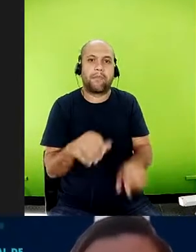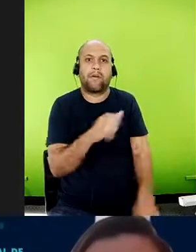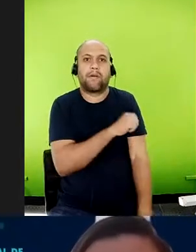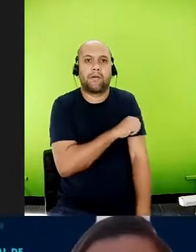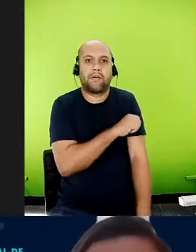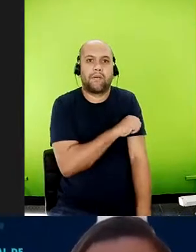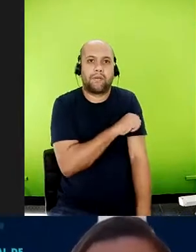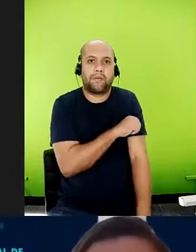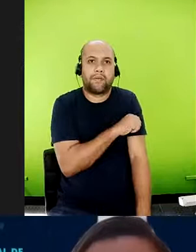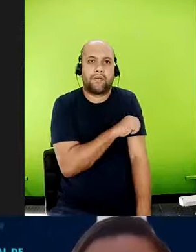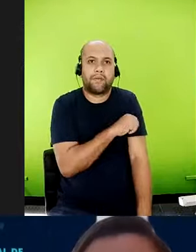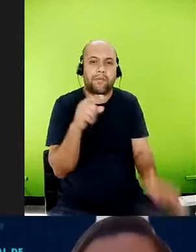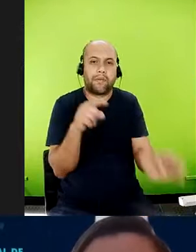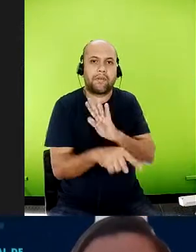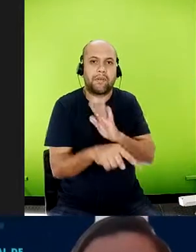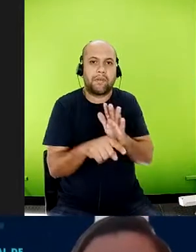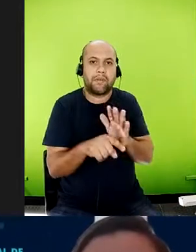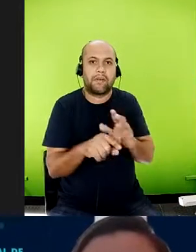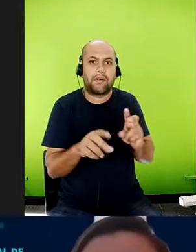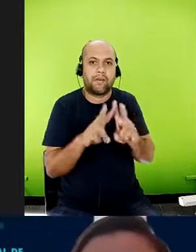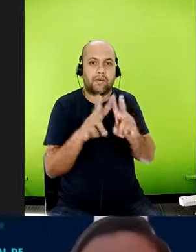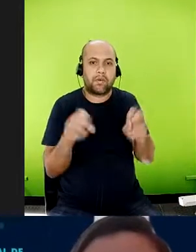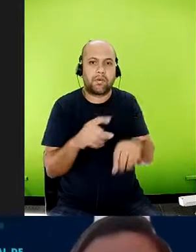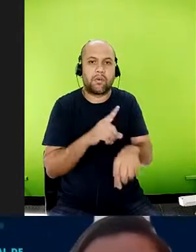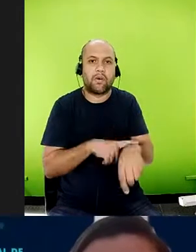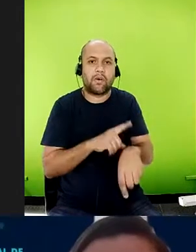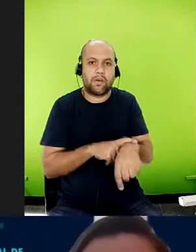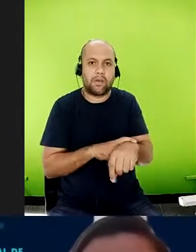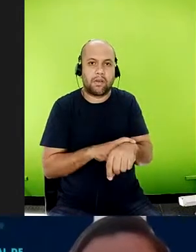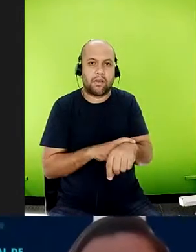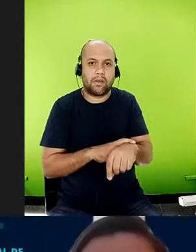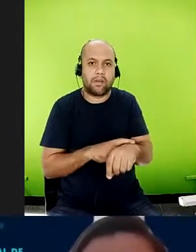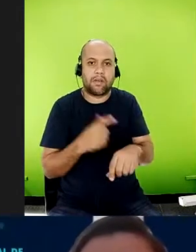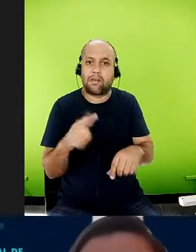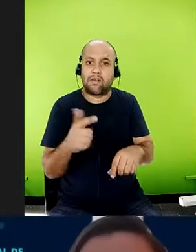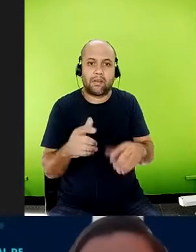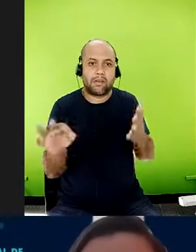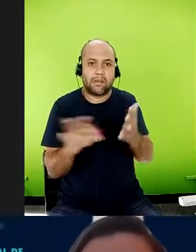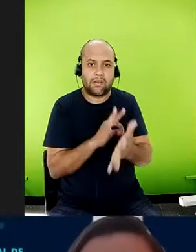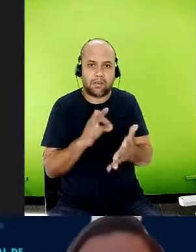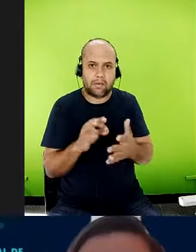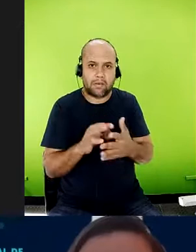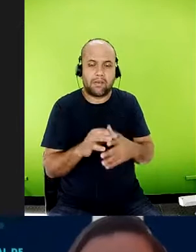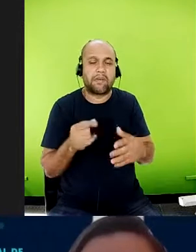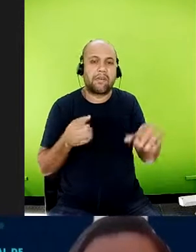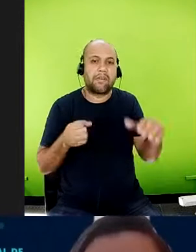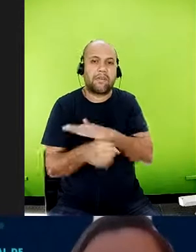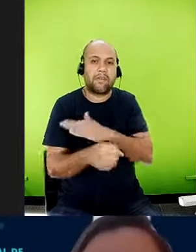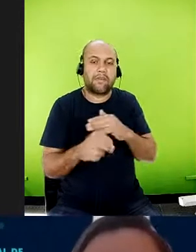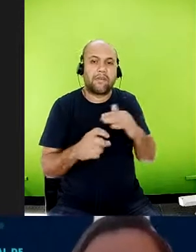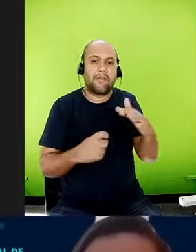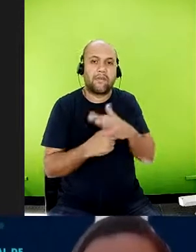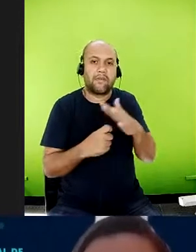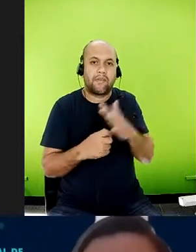mais os alunos que estão perguntando o chat relação as horas complementares não tem que descrição tá gente vocês Entraram na feira já fizeram um